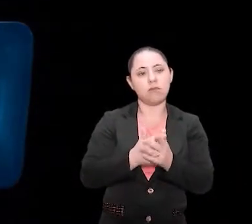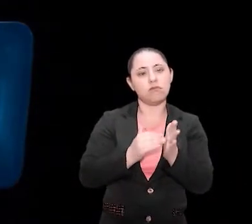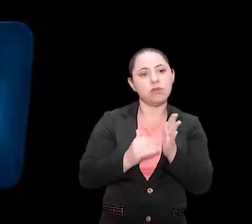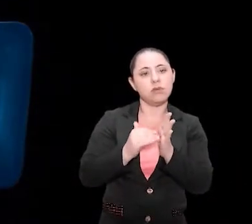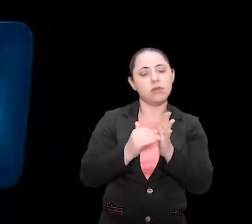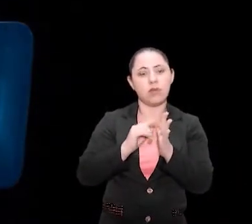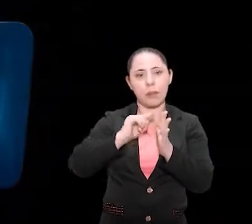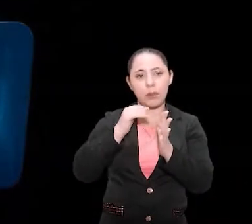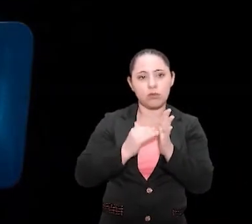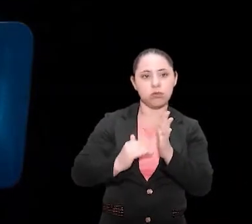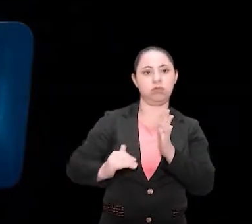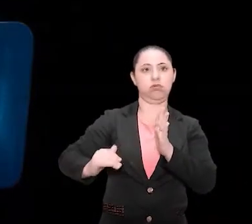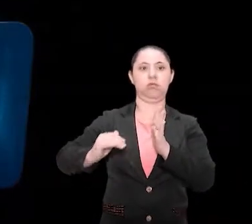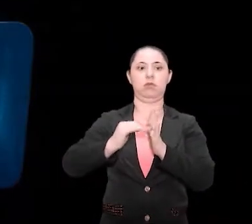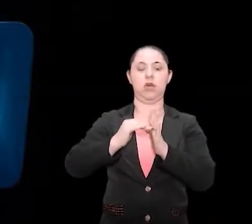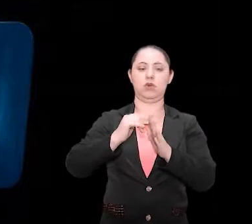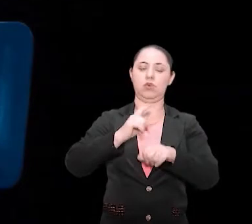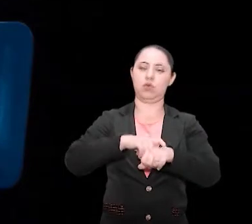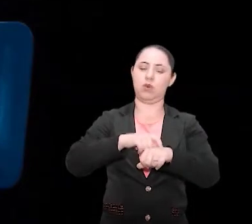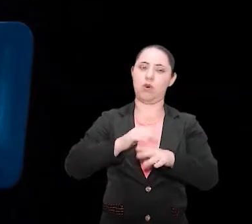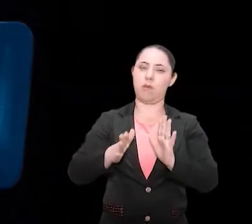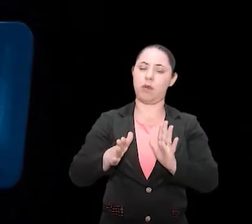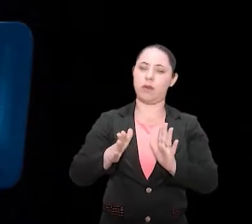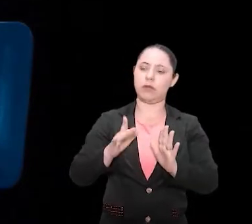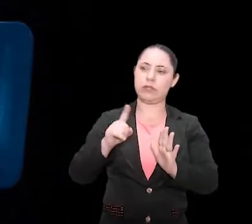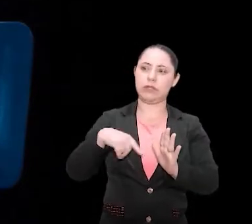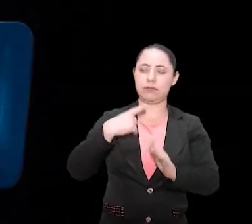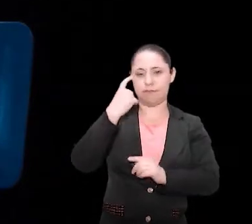os maiores para um segundo momento. Você começa a pensar em